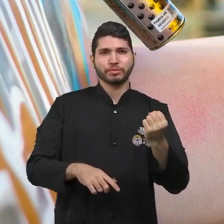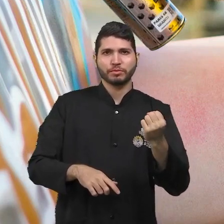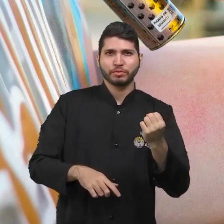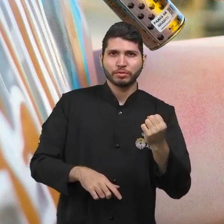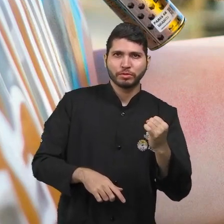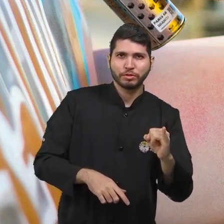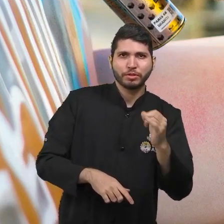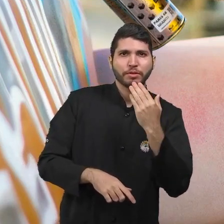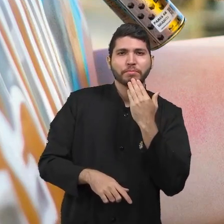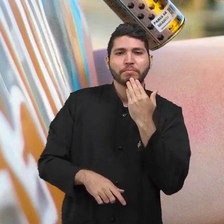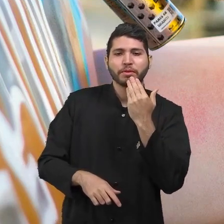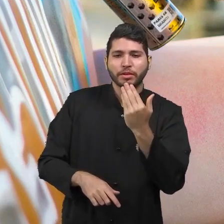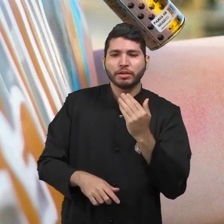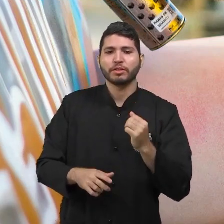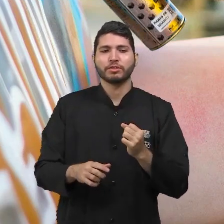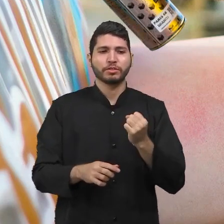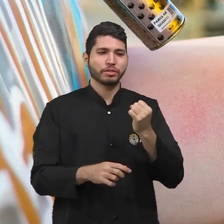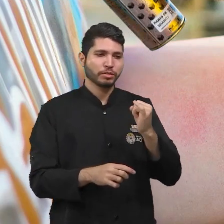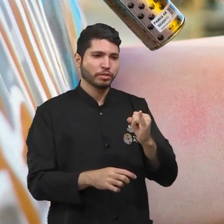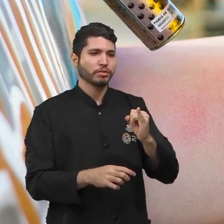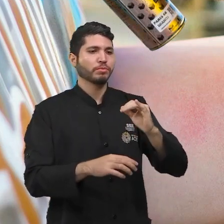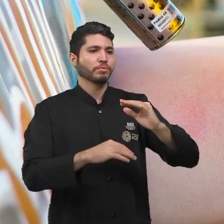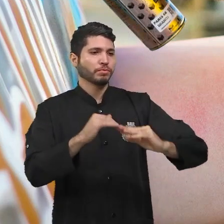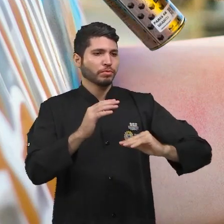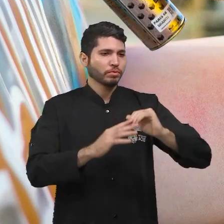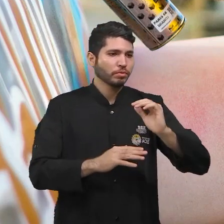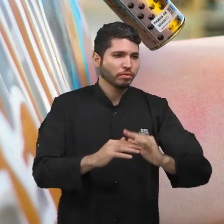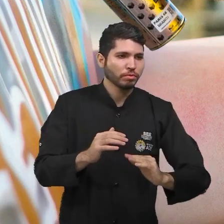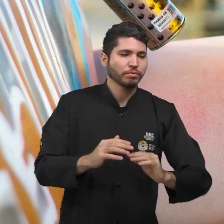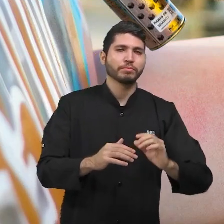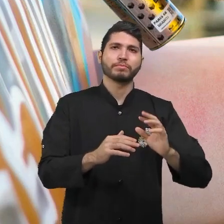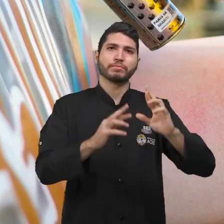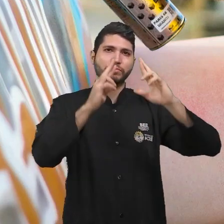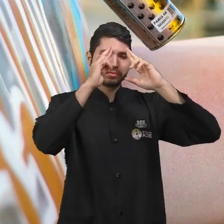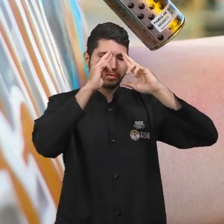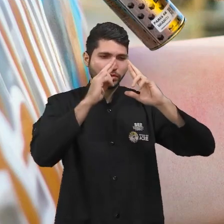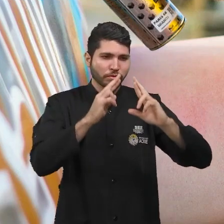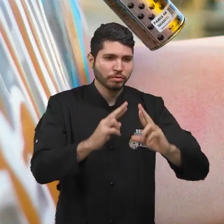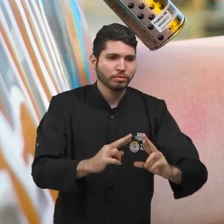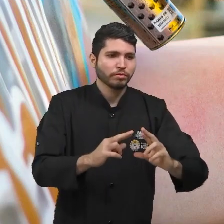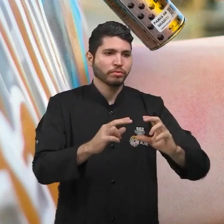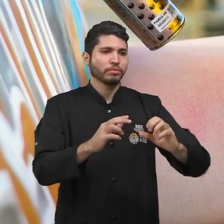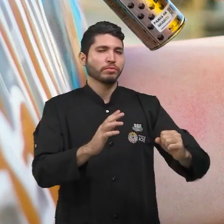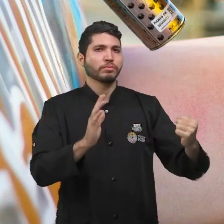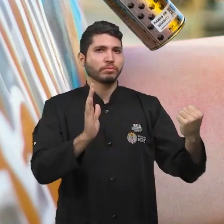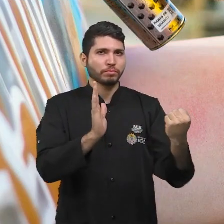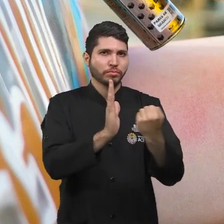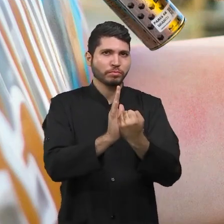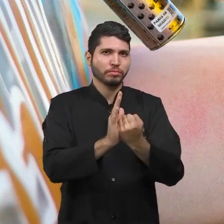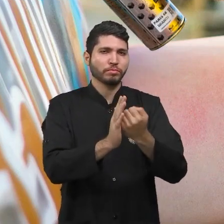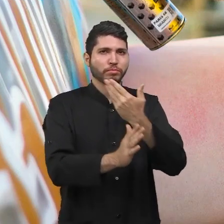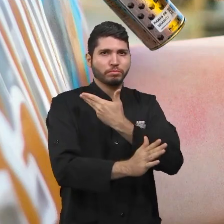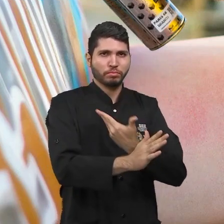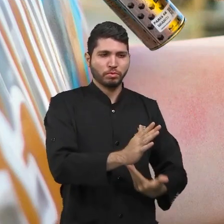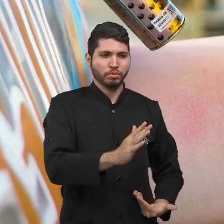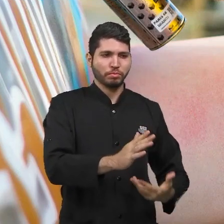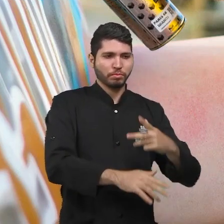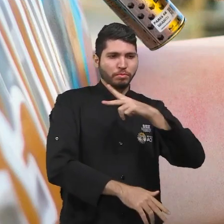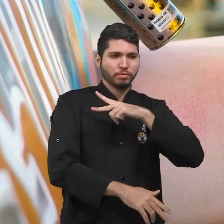autorização do proprietário do muro, da parede ou do espaço, respeita o patrimônio público e privado, então ela